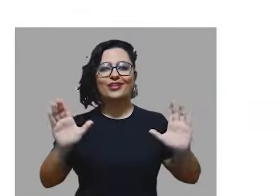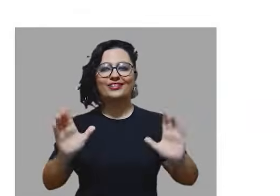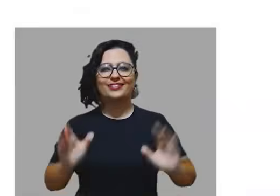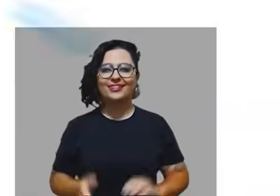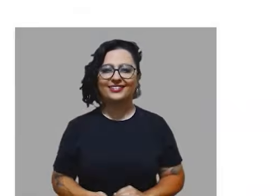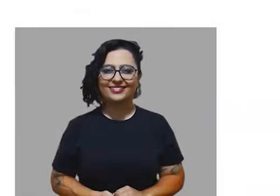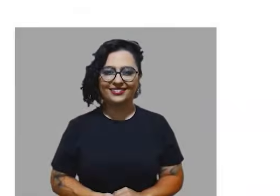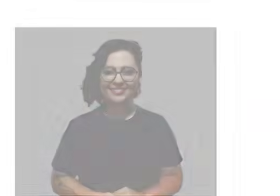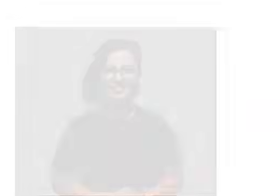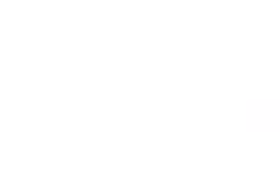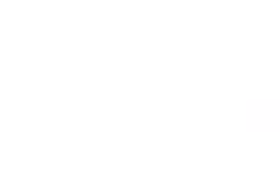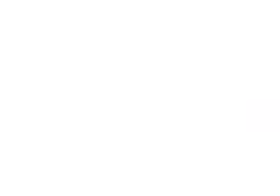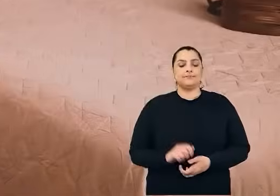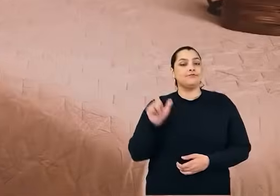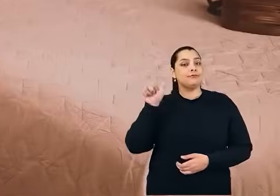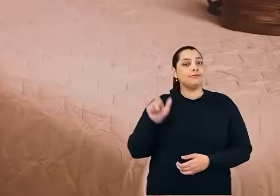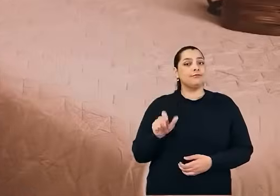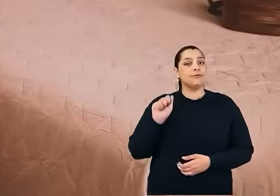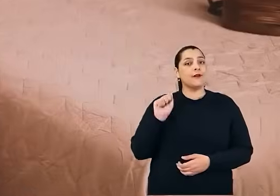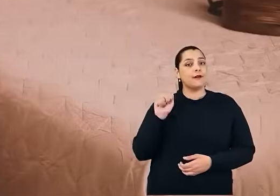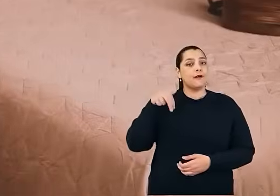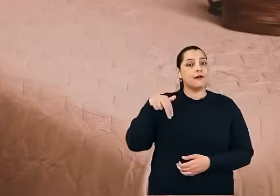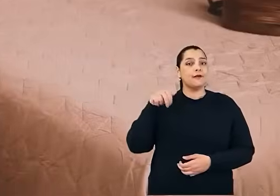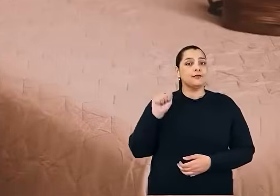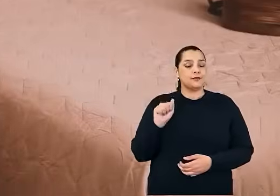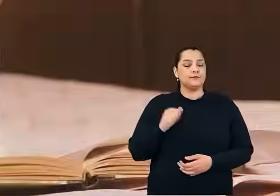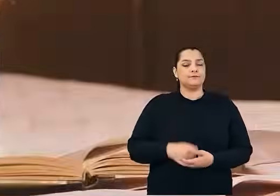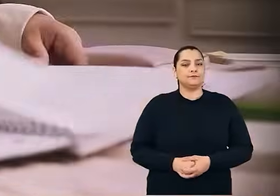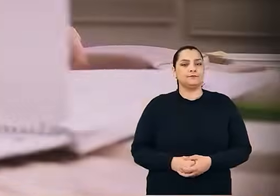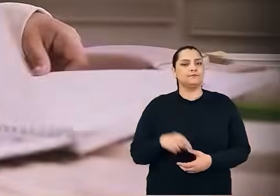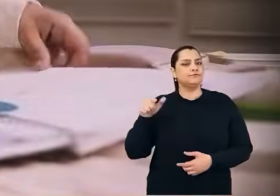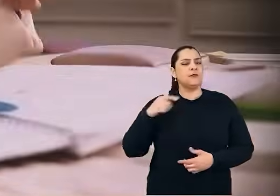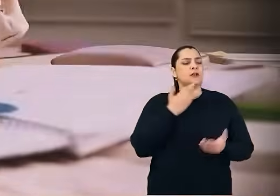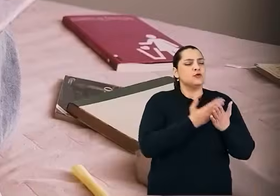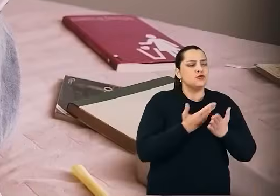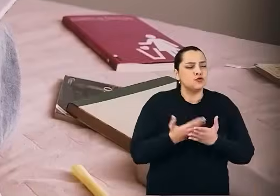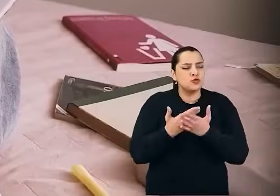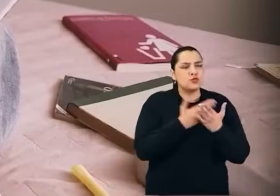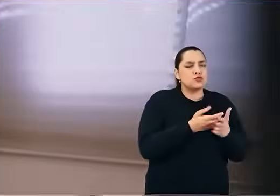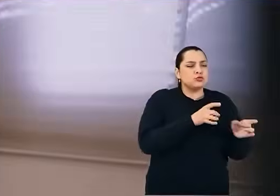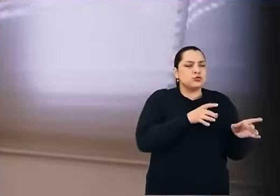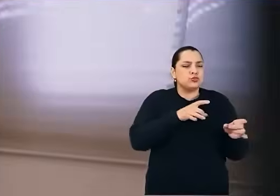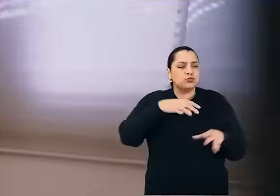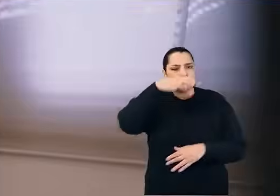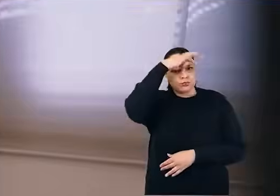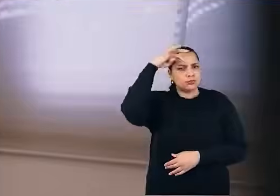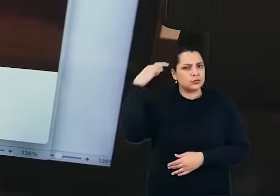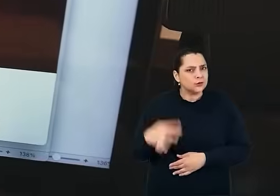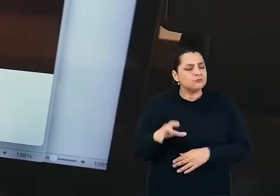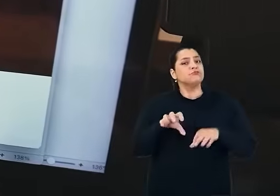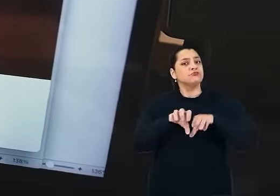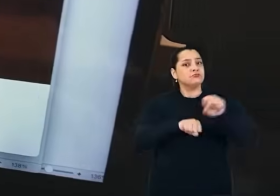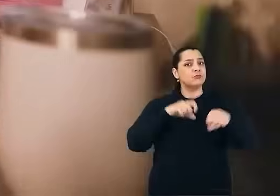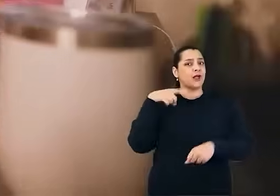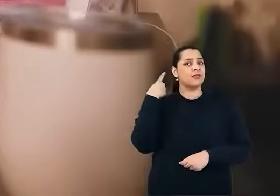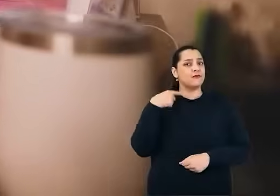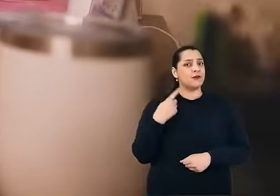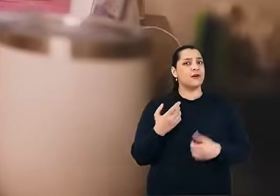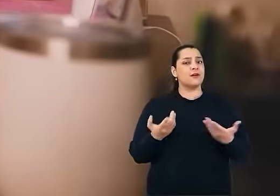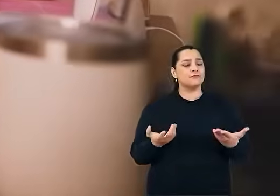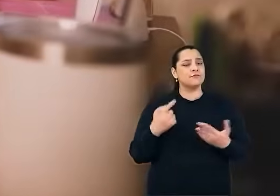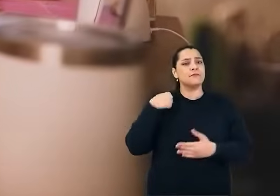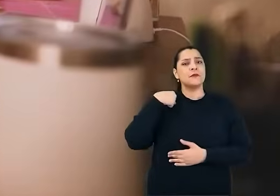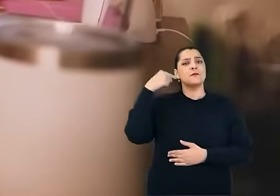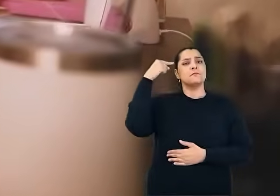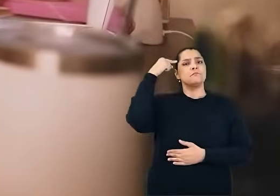da democracia. Esta é a Ana. Ela dá o sangue todos os dias nos estudos para se tornar advogada.